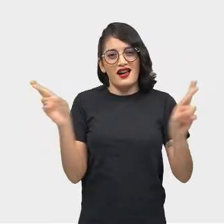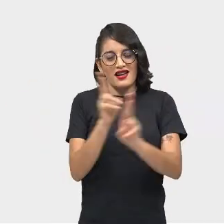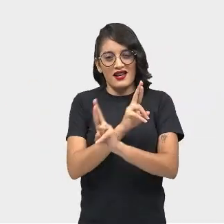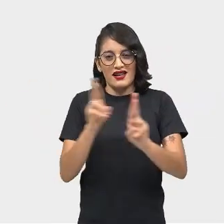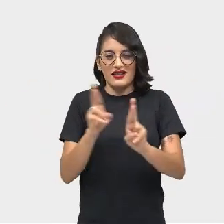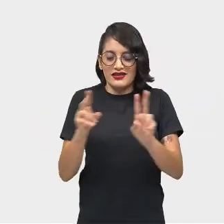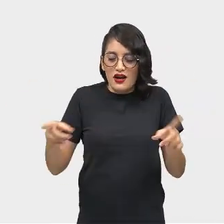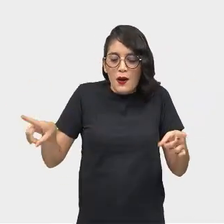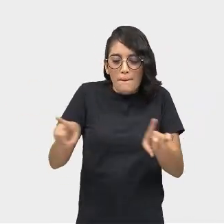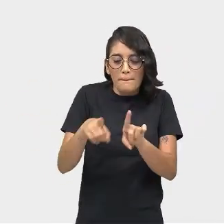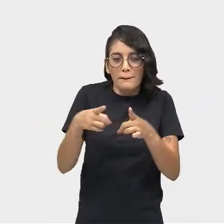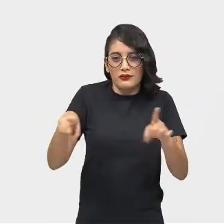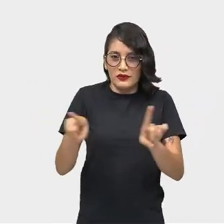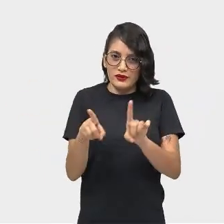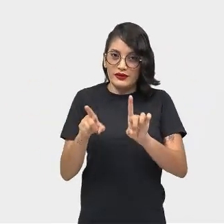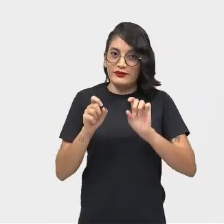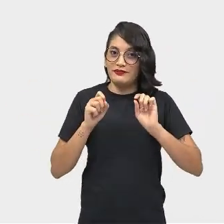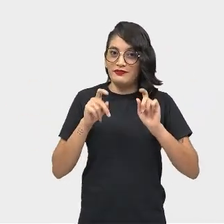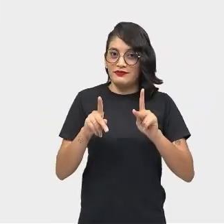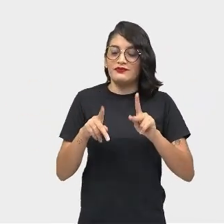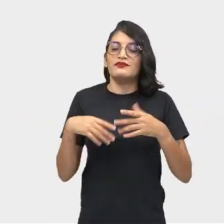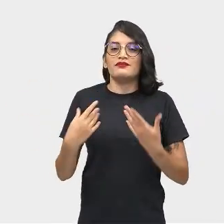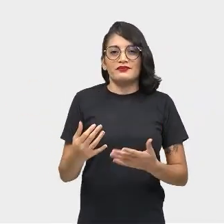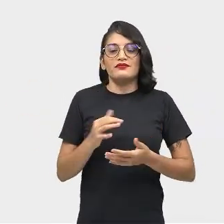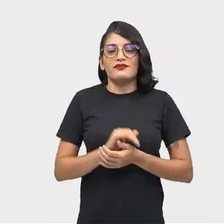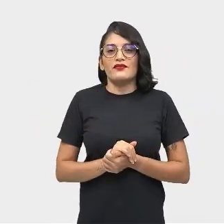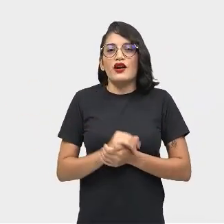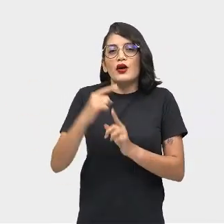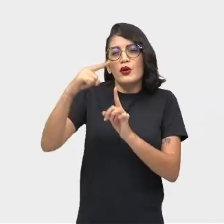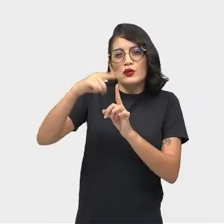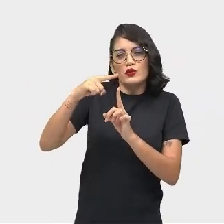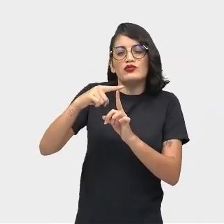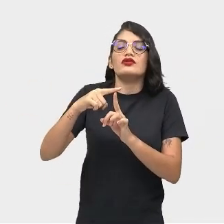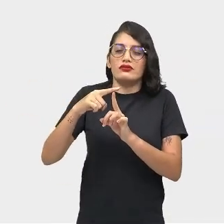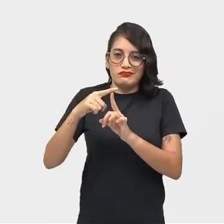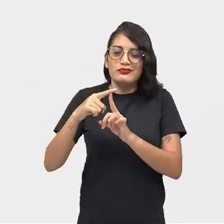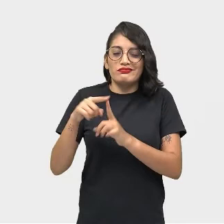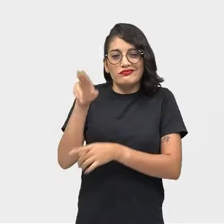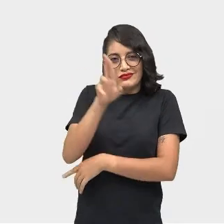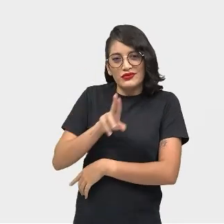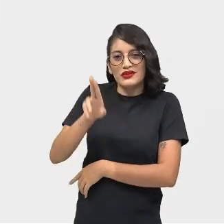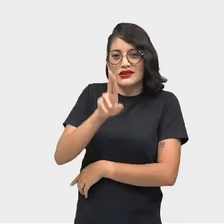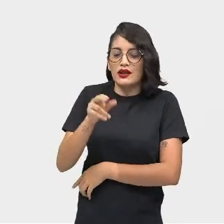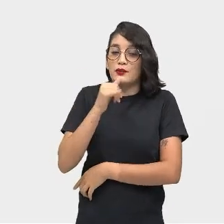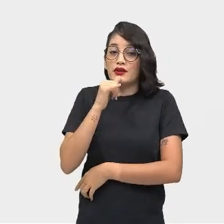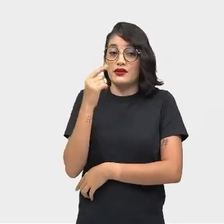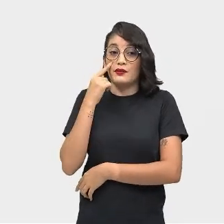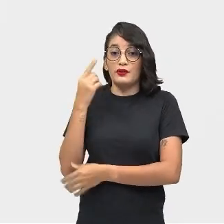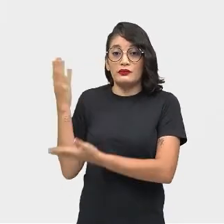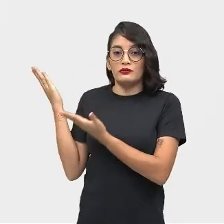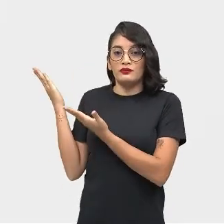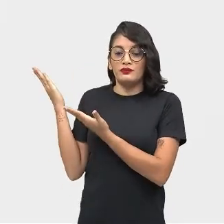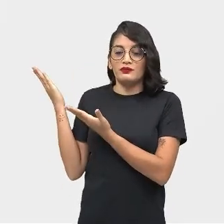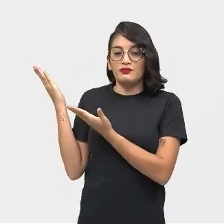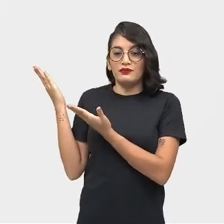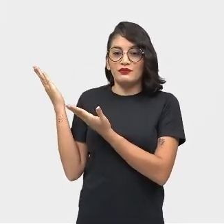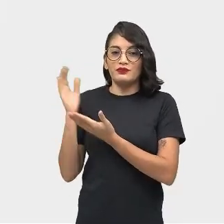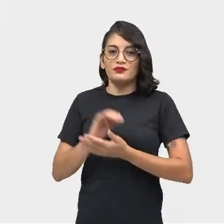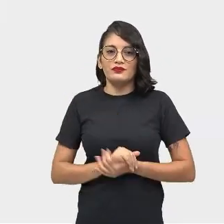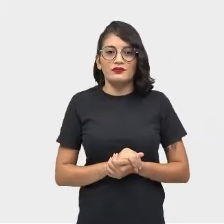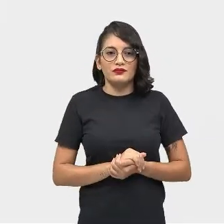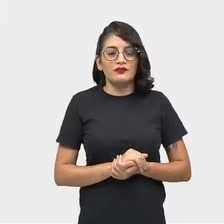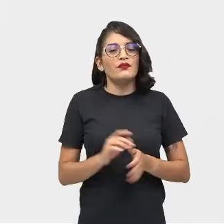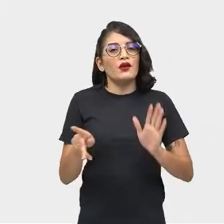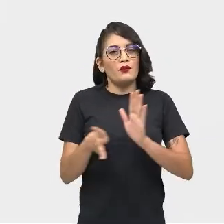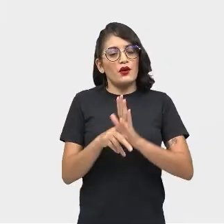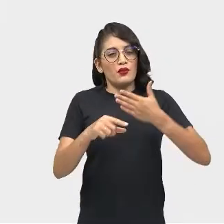à musicalidade. Então, é um recurso muito utilizado, como nós estamos vendo aqui, por exemplo. Olha que interessante, Mário